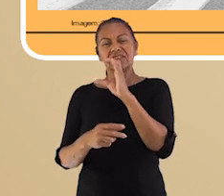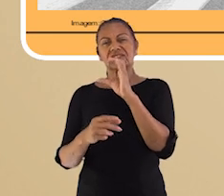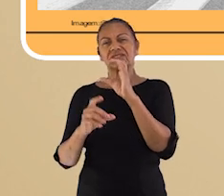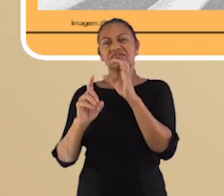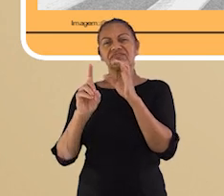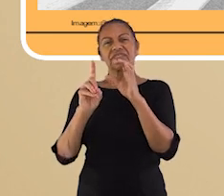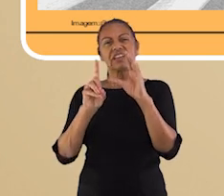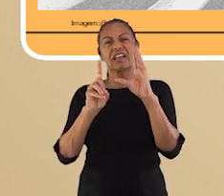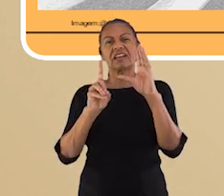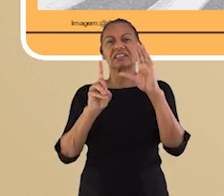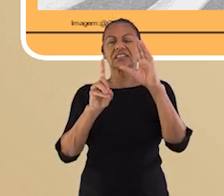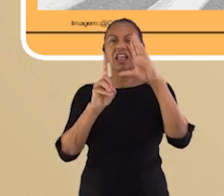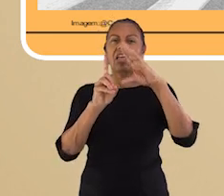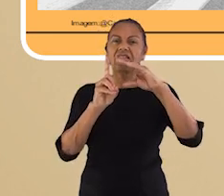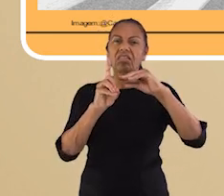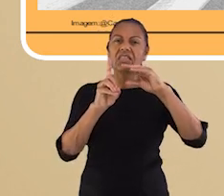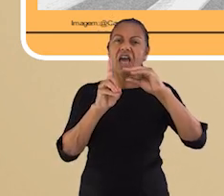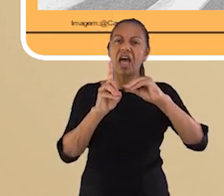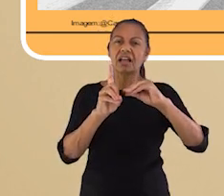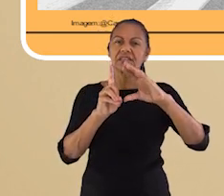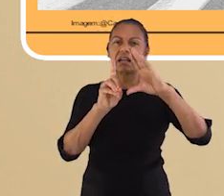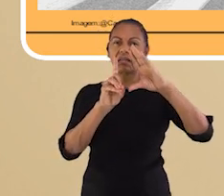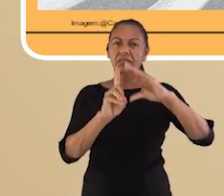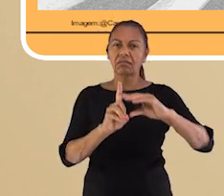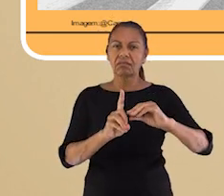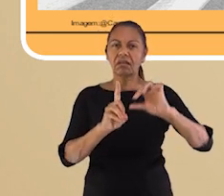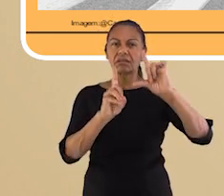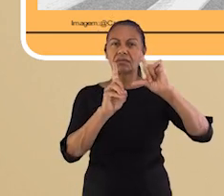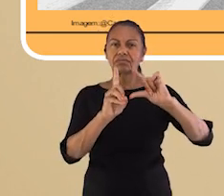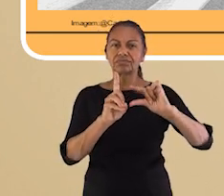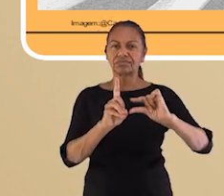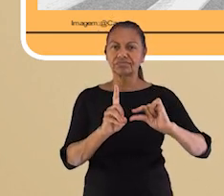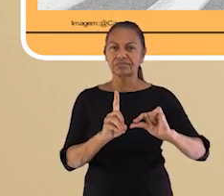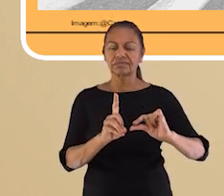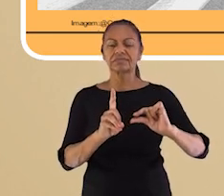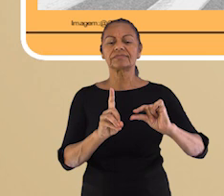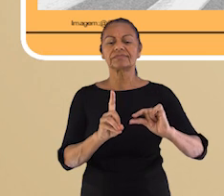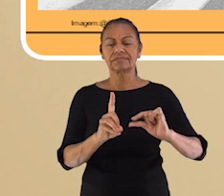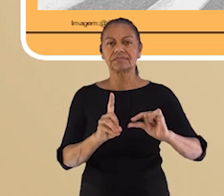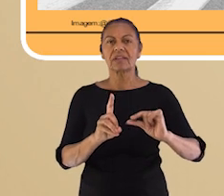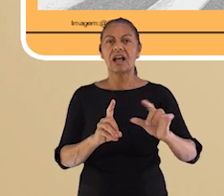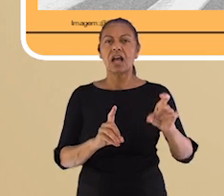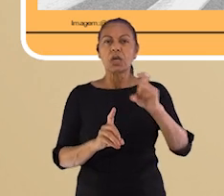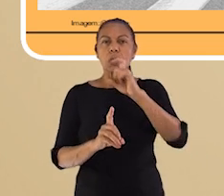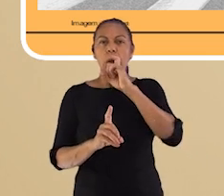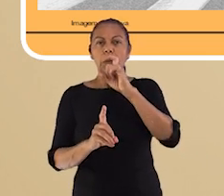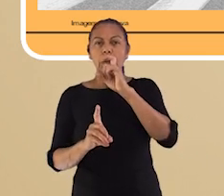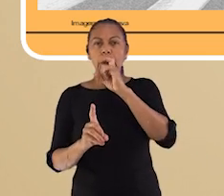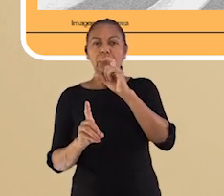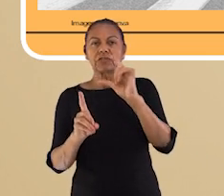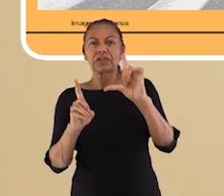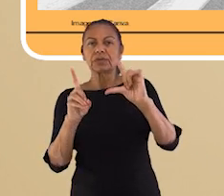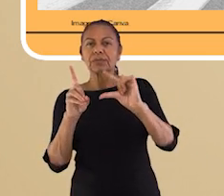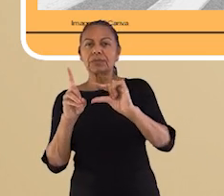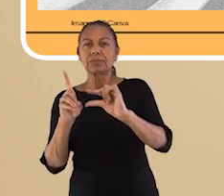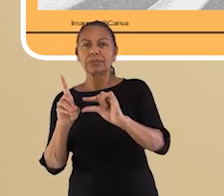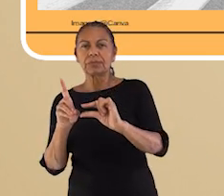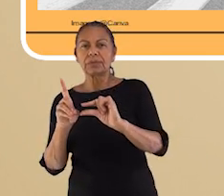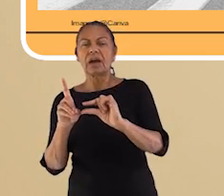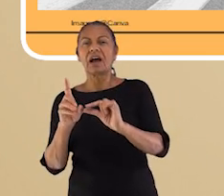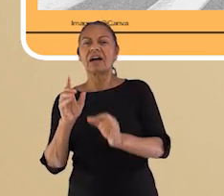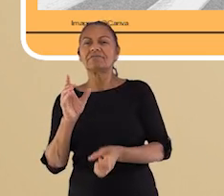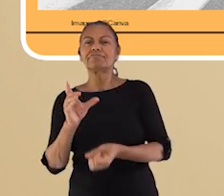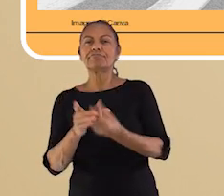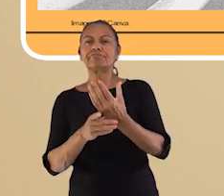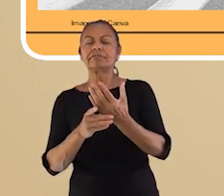se expande e torna-se menos denso do que o ar frio. Desta forma, o ar frio ele desce e o ar